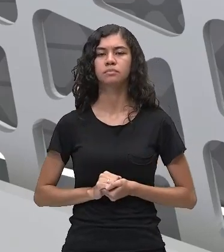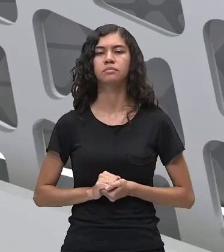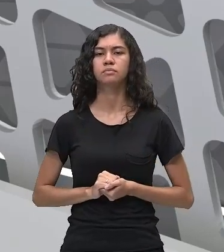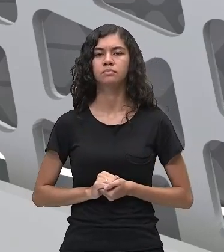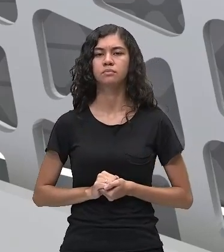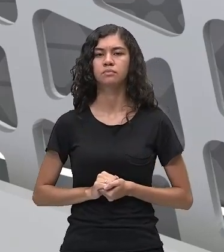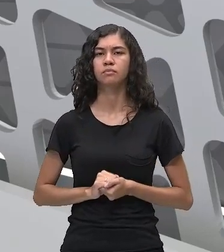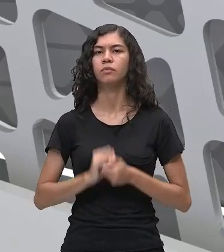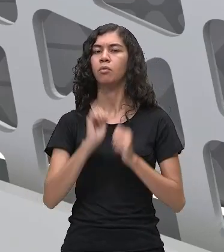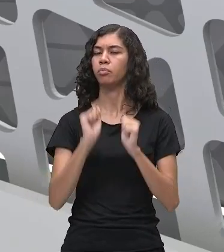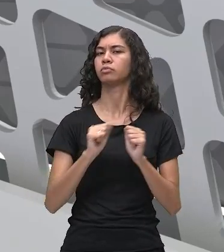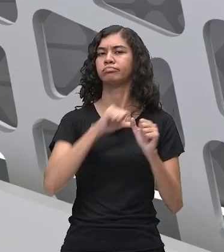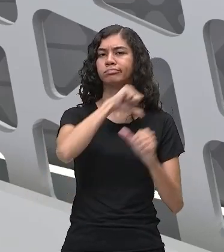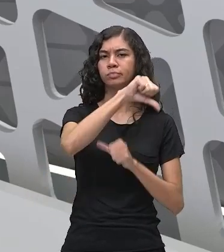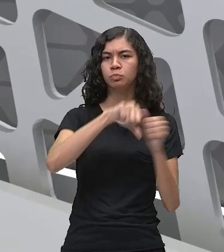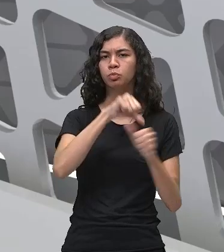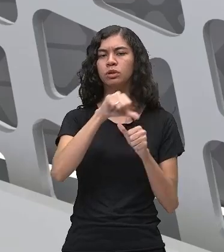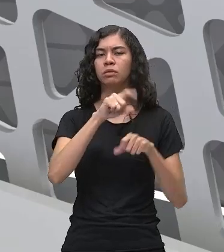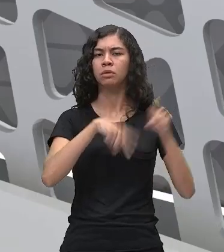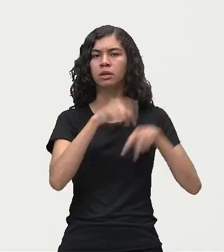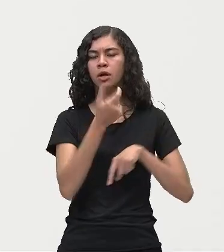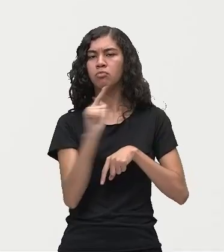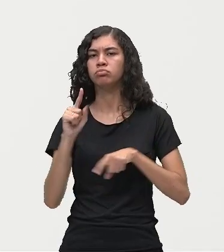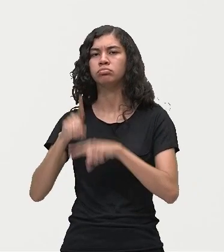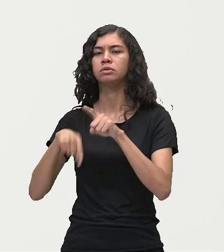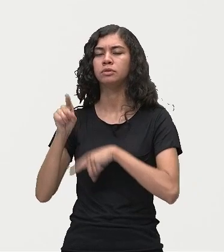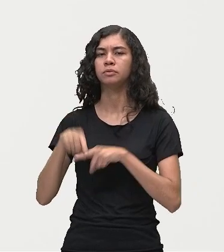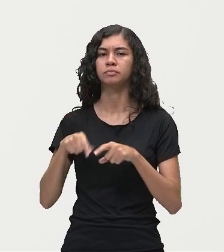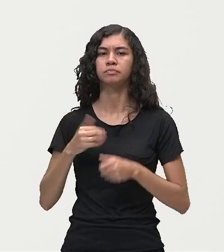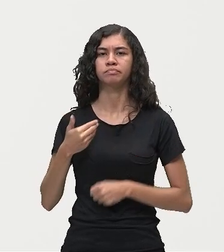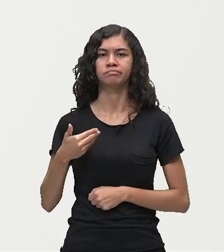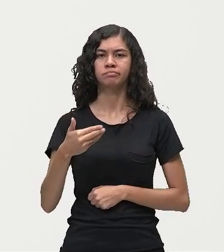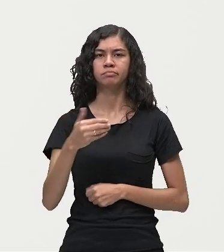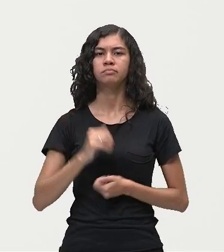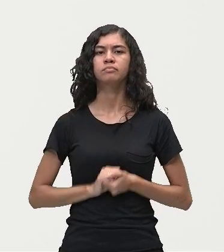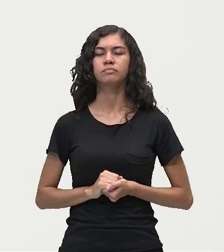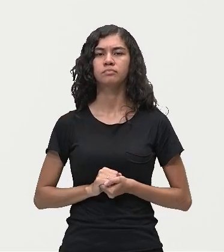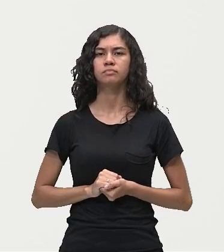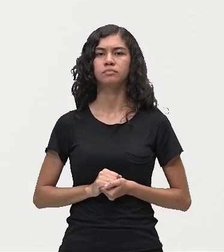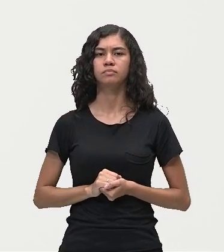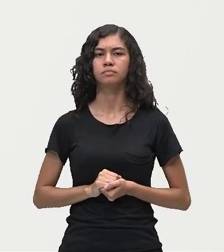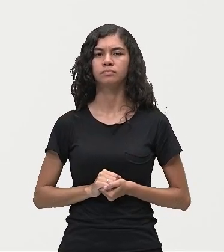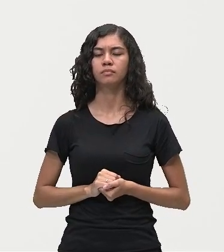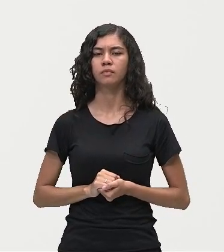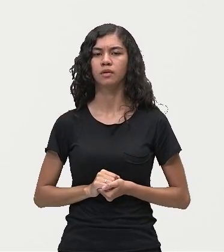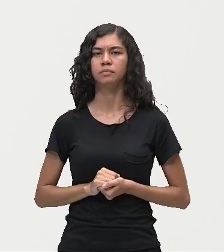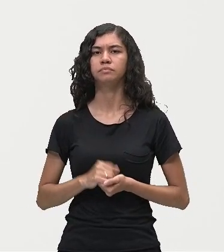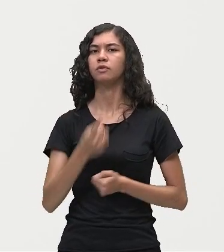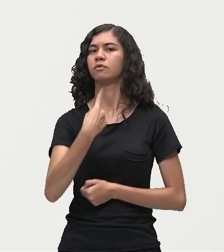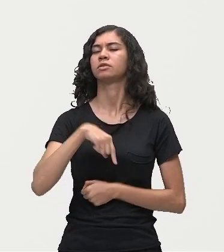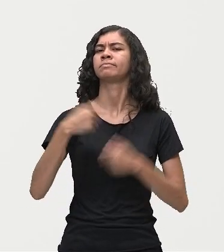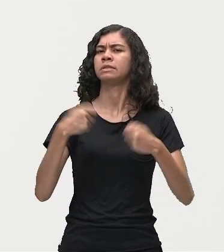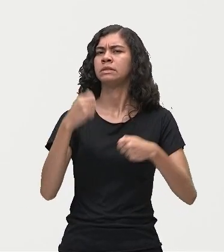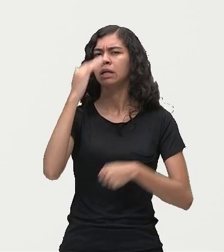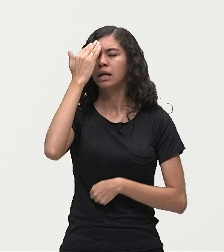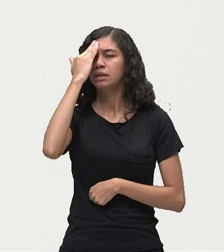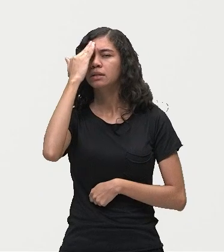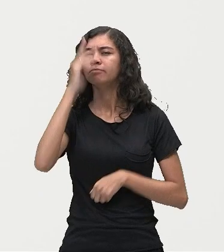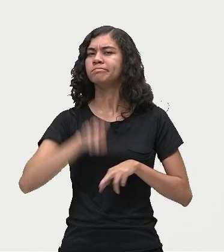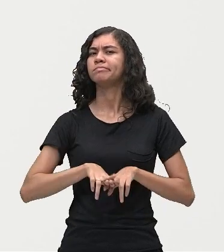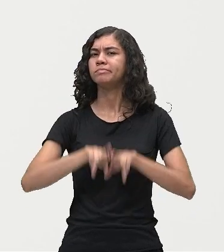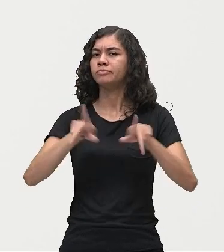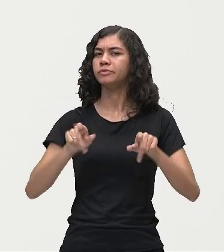ser transferida de um corpo para outro. Vamos lá? Muito bem, você precisa entender essa diferença, tá